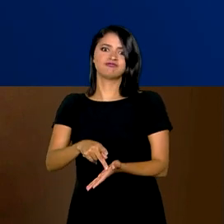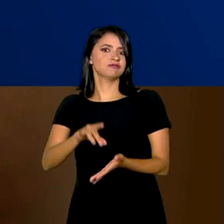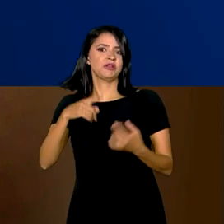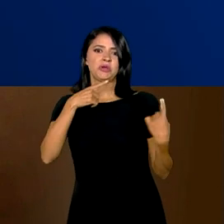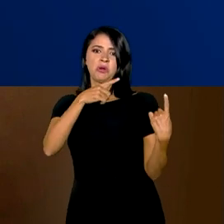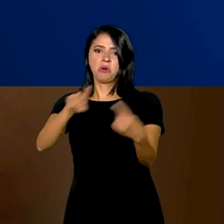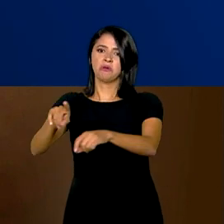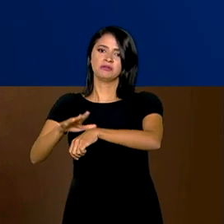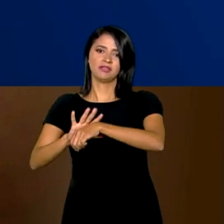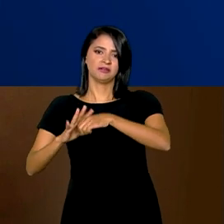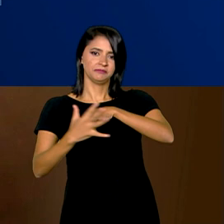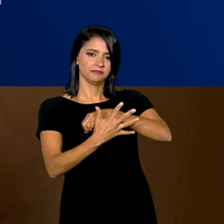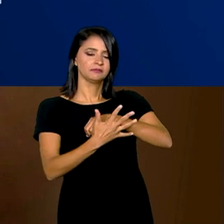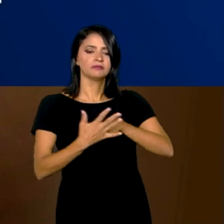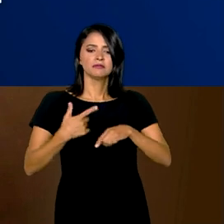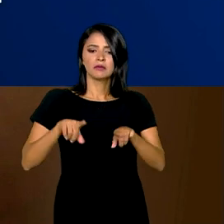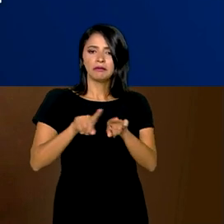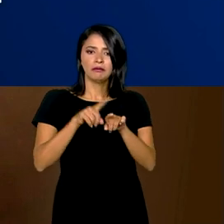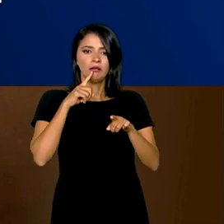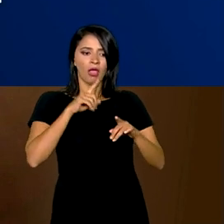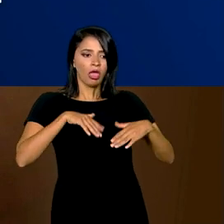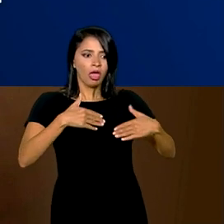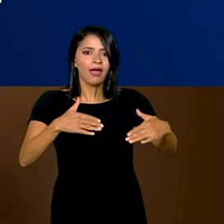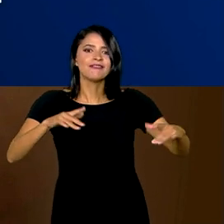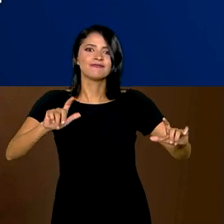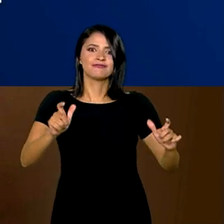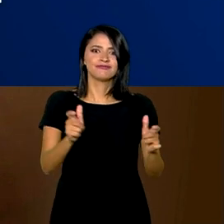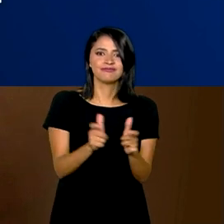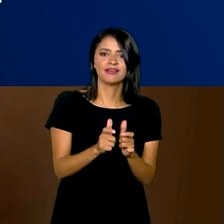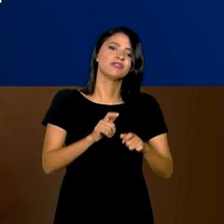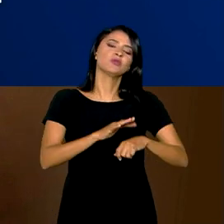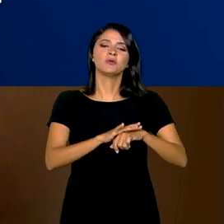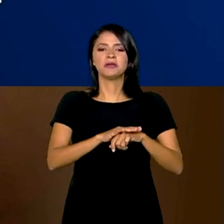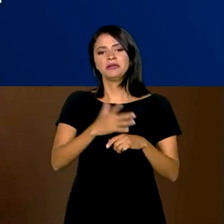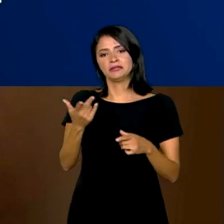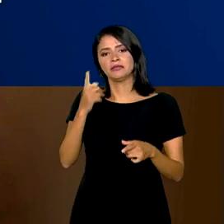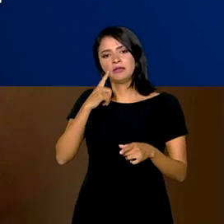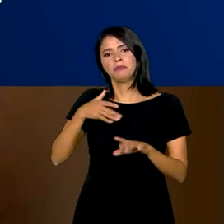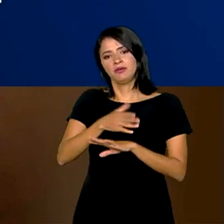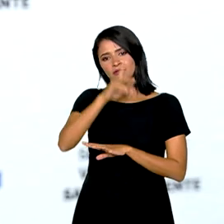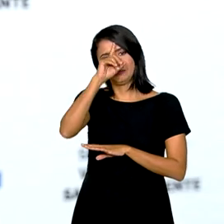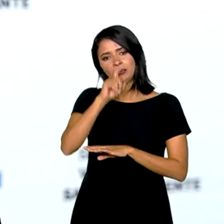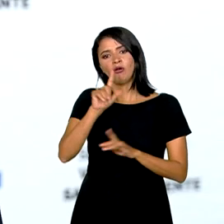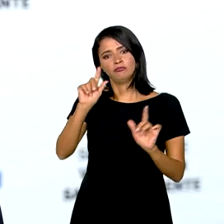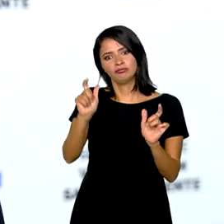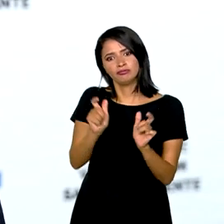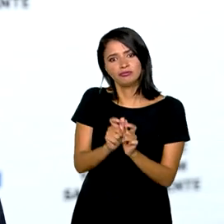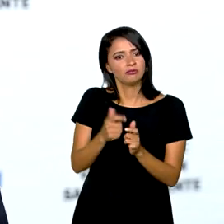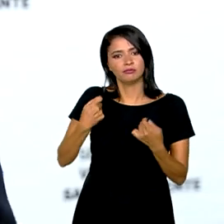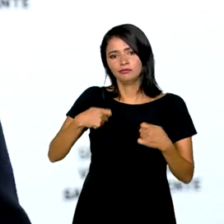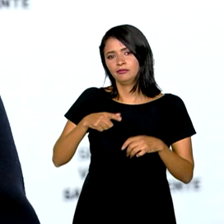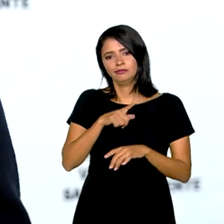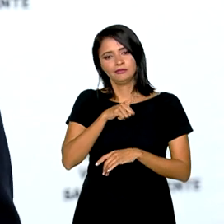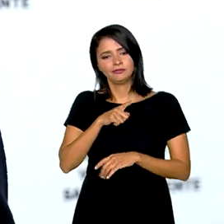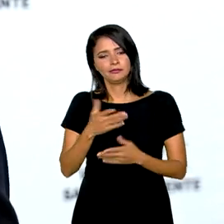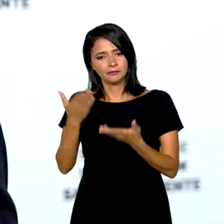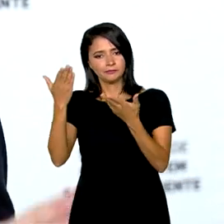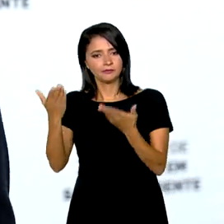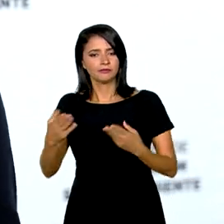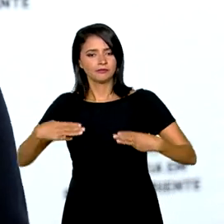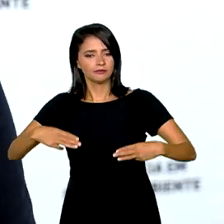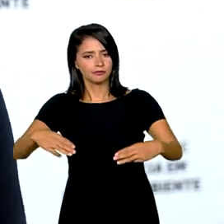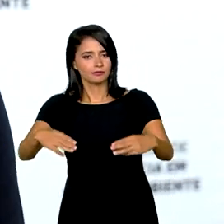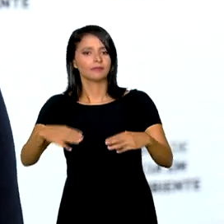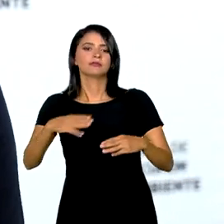contra a infecção e impedem o avanço da doença, reduzindo as internações. O Ministério da Saúde, a